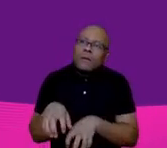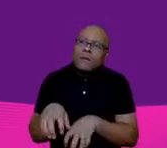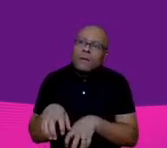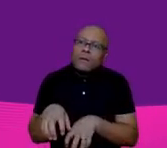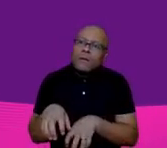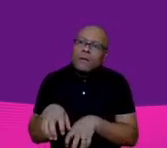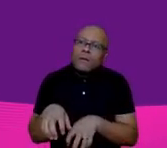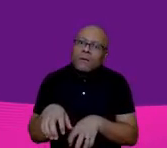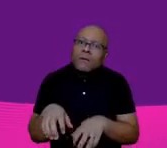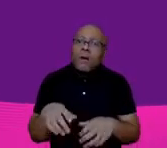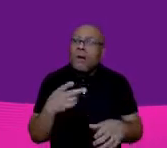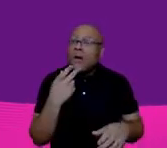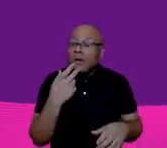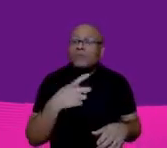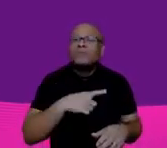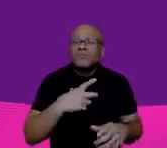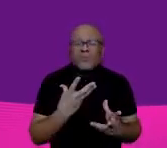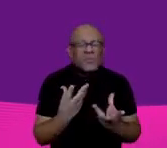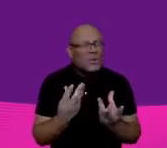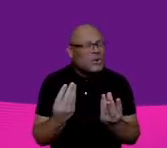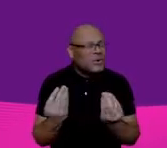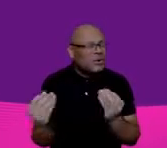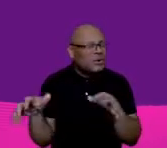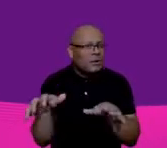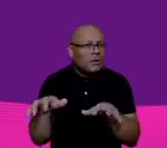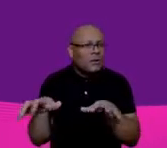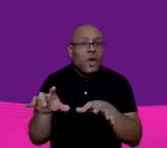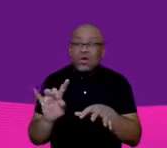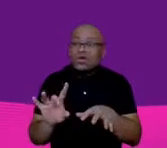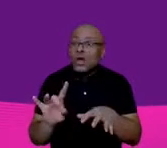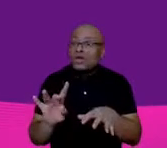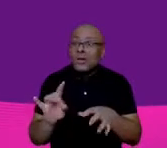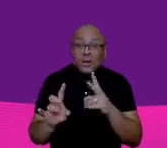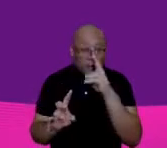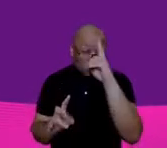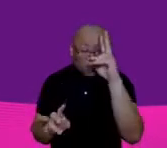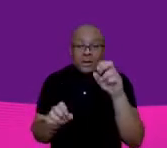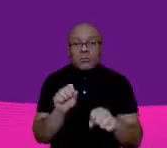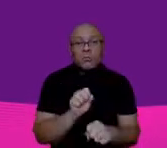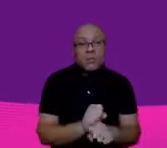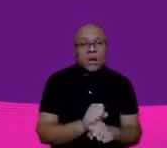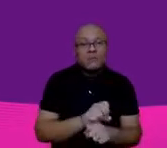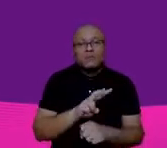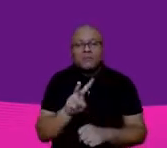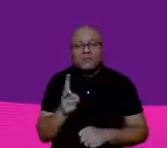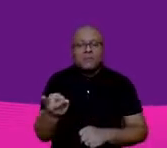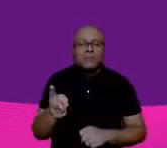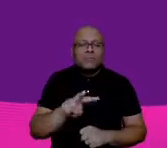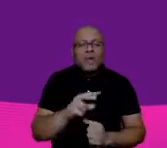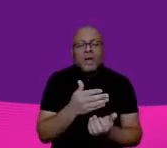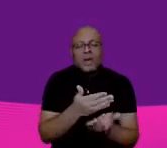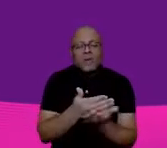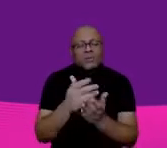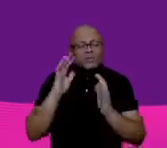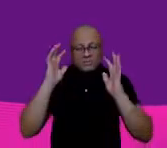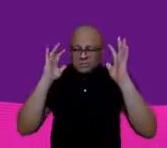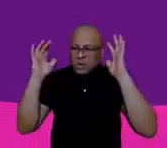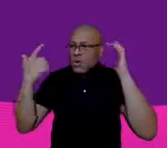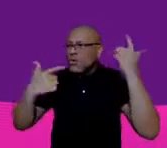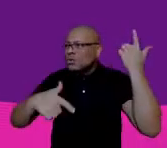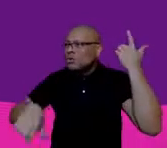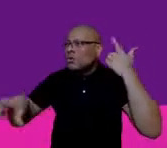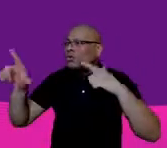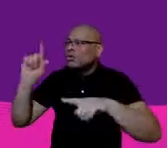um excesso, são movimentos involuntários, ora ele entra em off. Então, começou-se a pensar em outras alternativas,